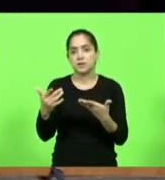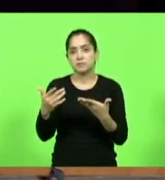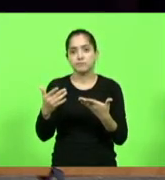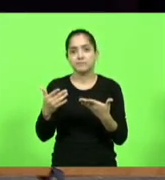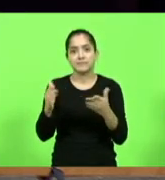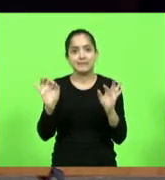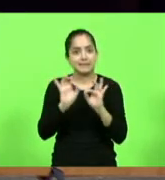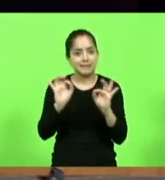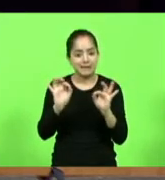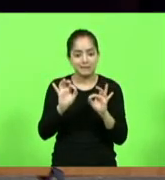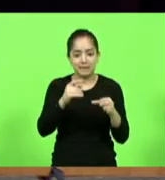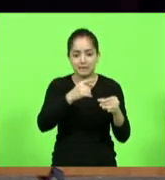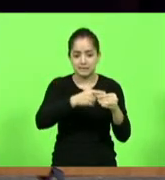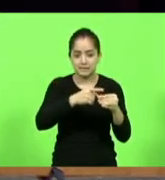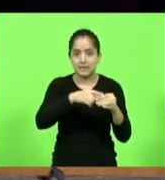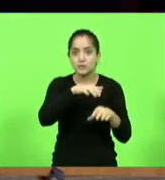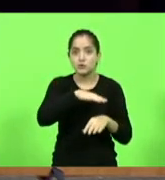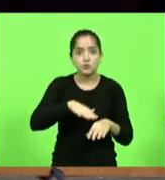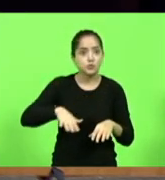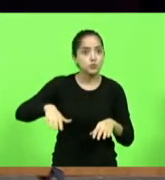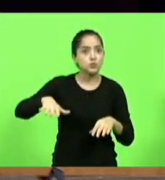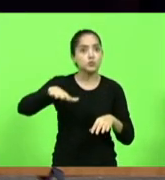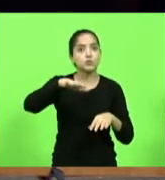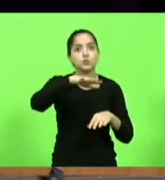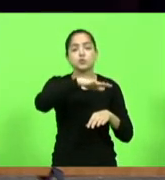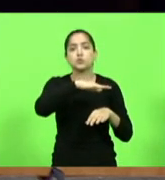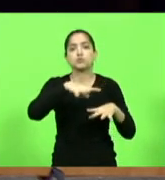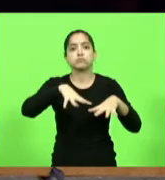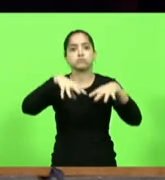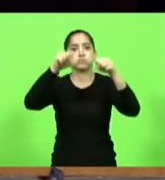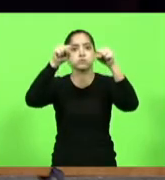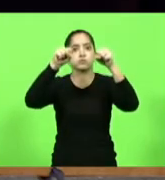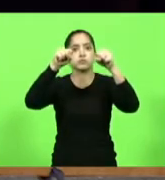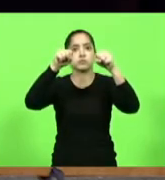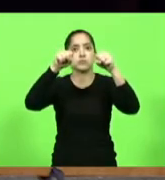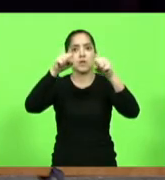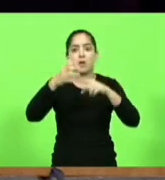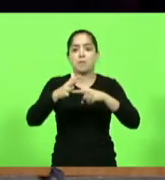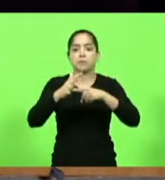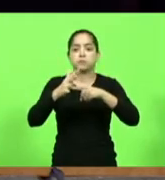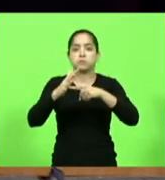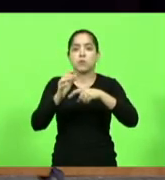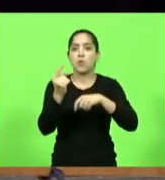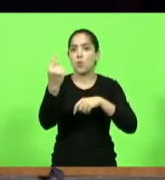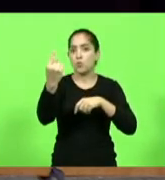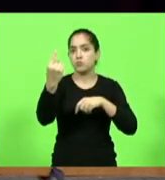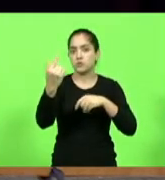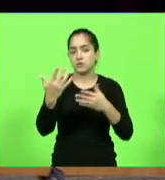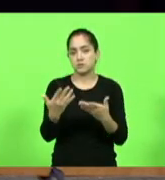100% da cidade, só com um gerador,